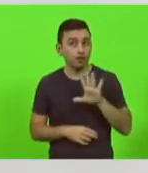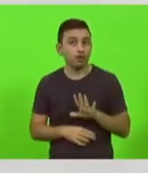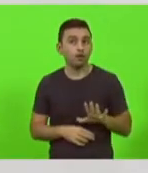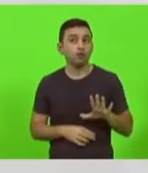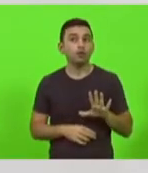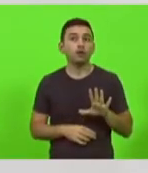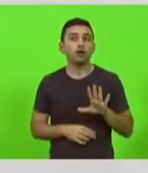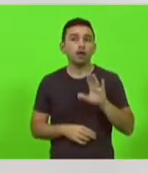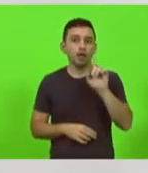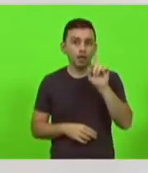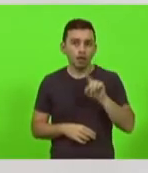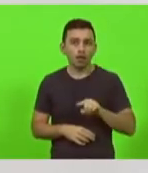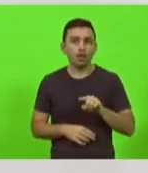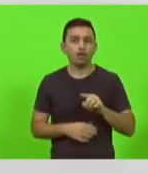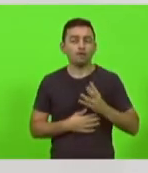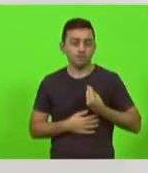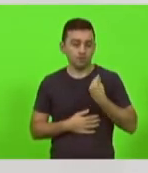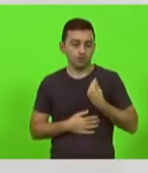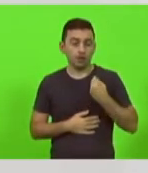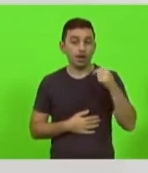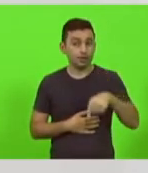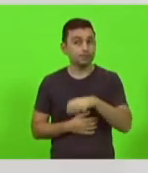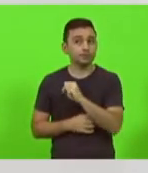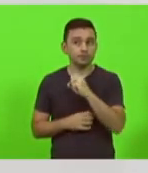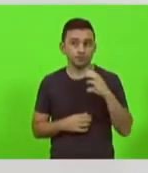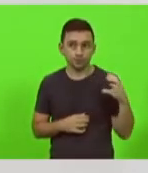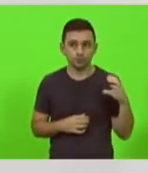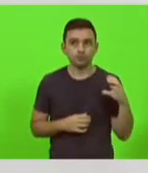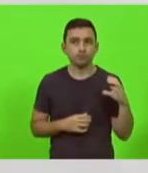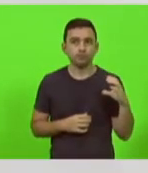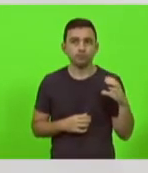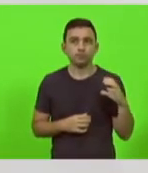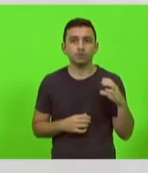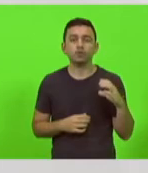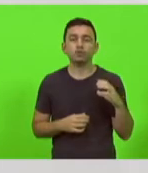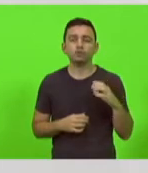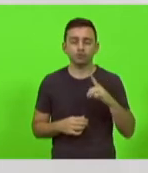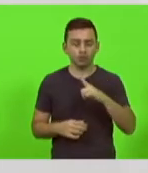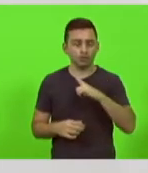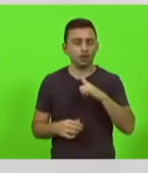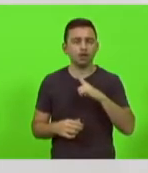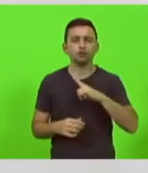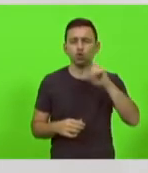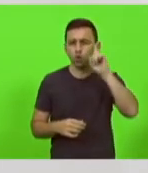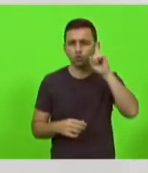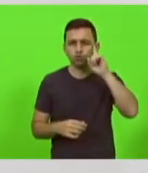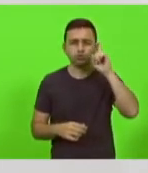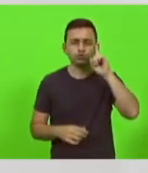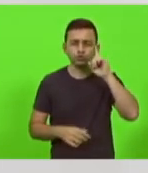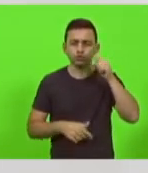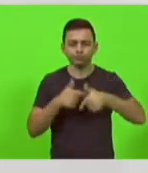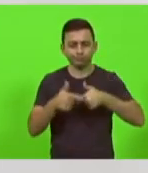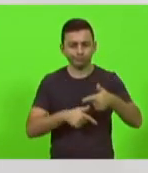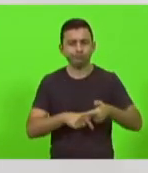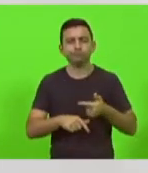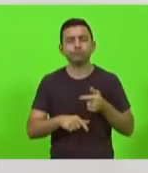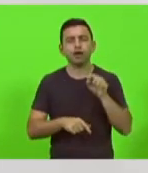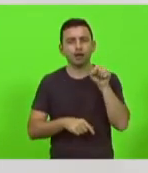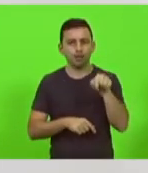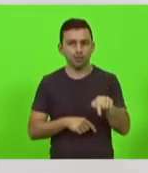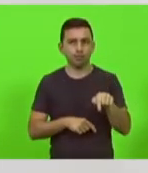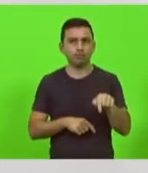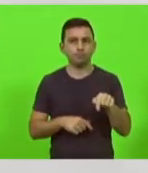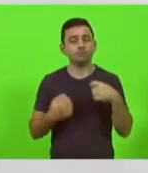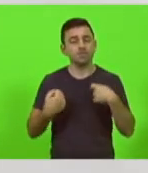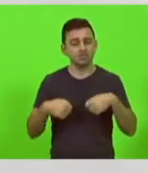são aqueles que vivem em Santa Catarina que por ela transitam. É preciso garantir-lhes o direito de ir e